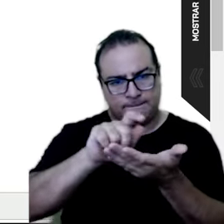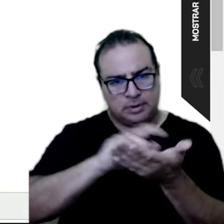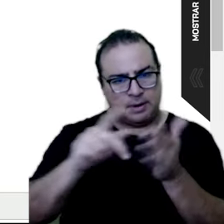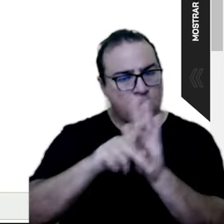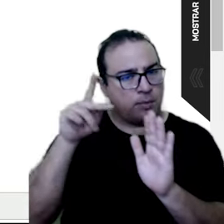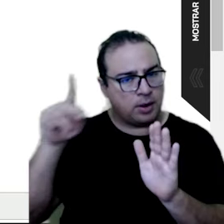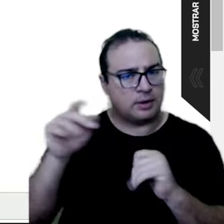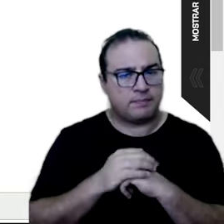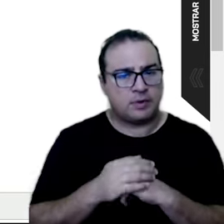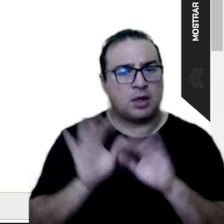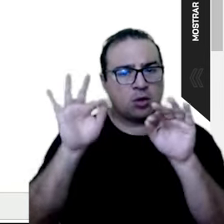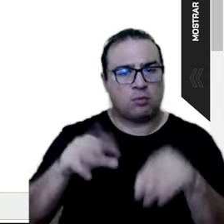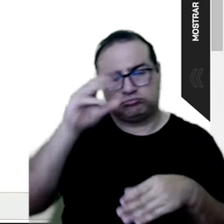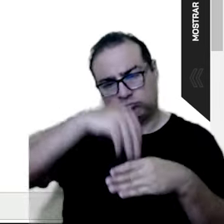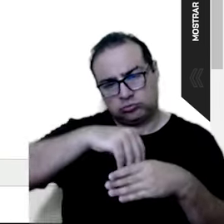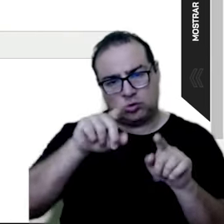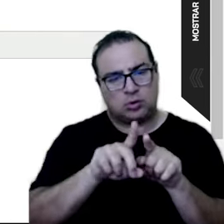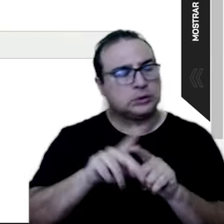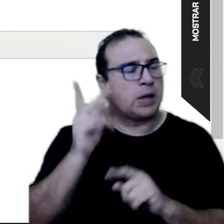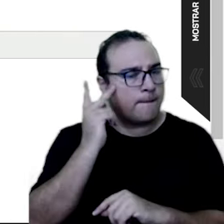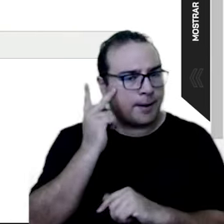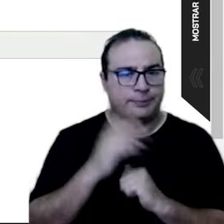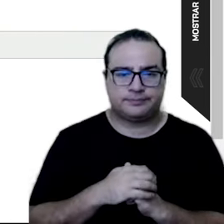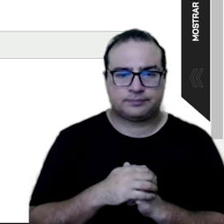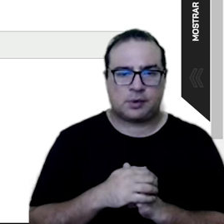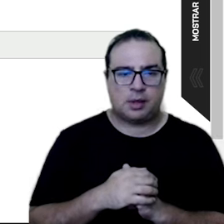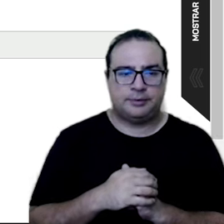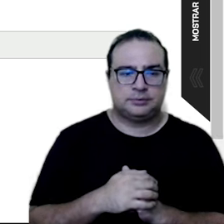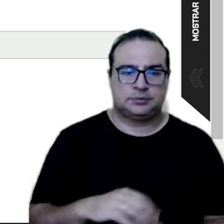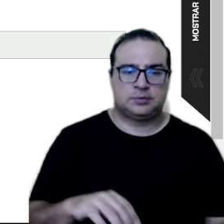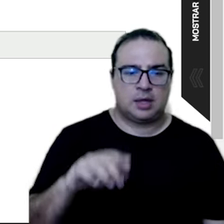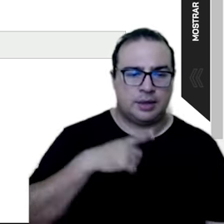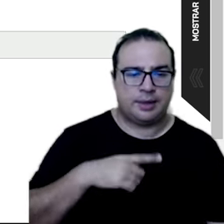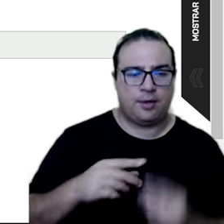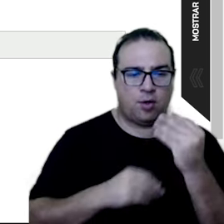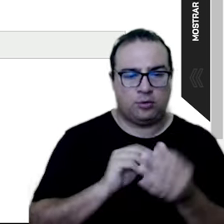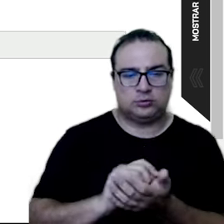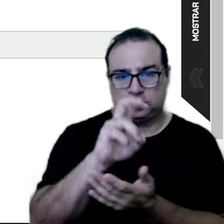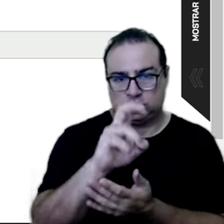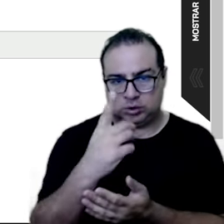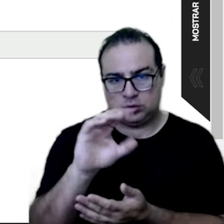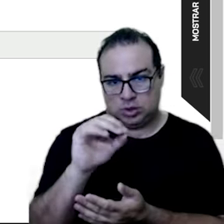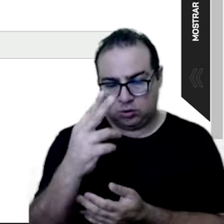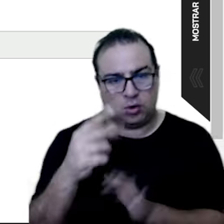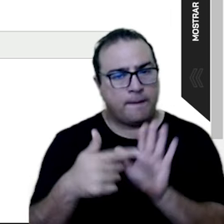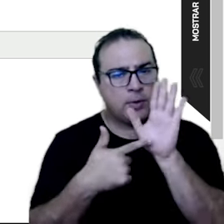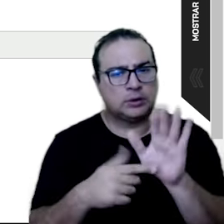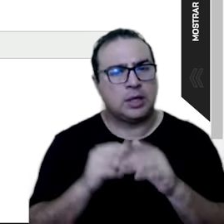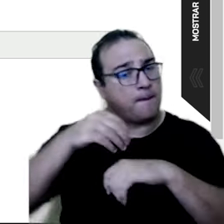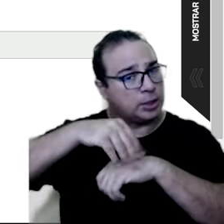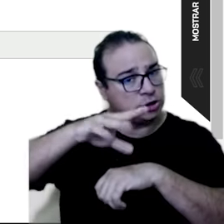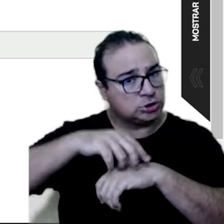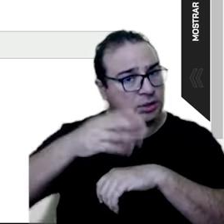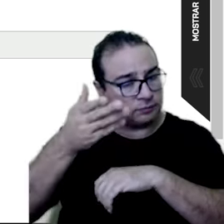destinatário vou colocar mesmo que seja interno eu coloco aqui São Paulo a cfop que eu vou usar é a 5102 aqui fica